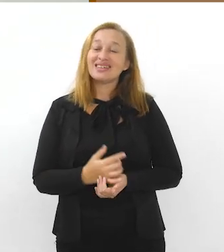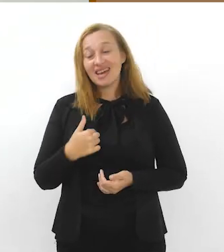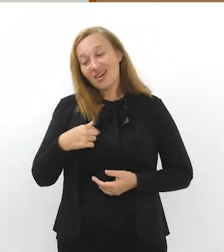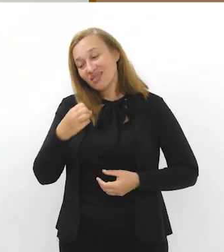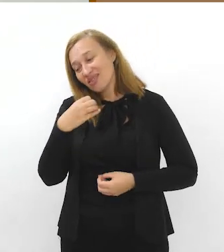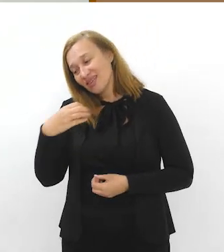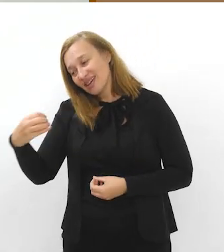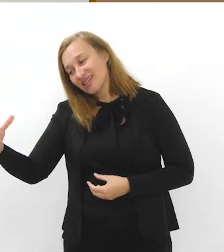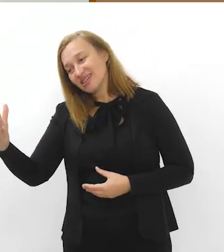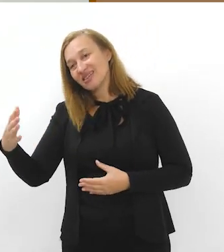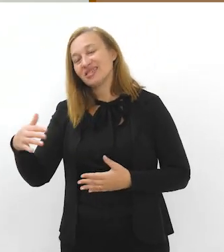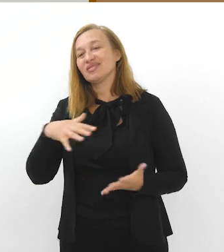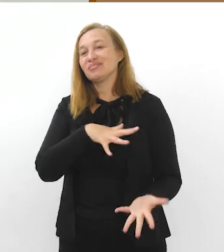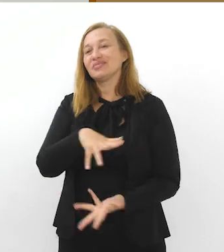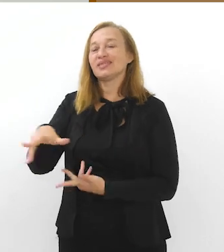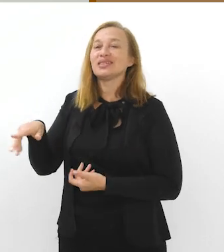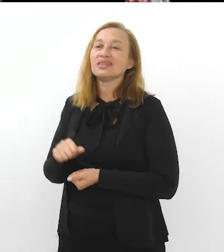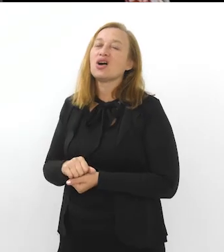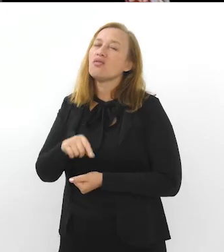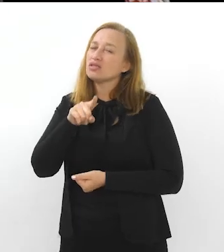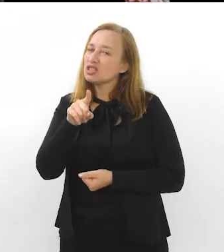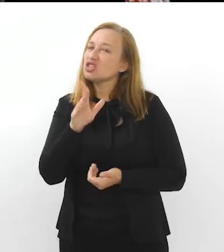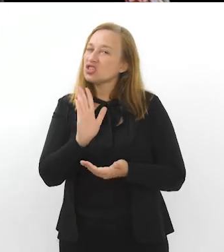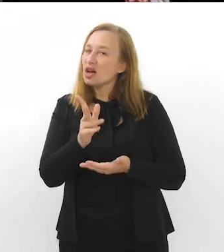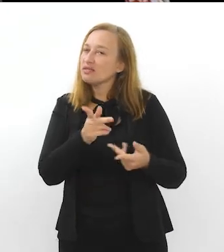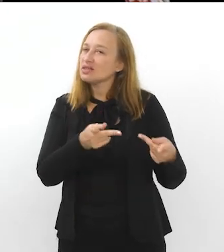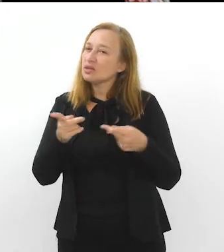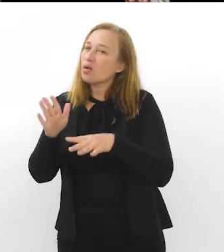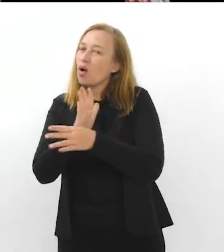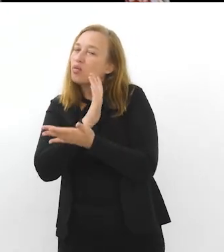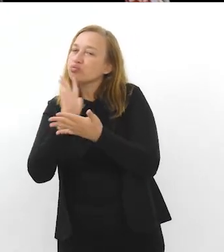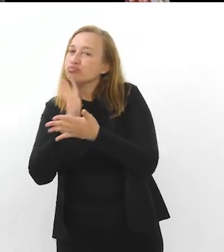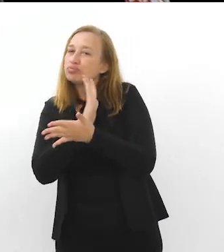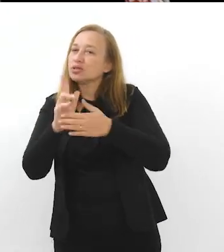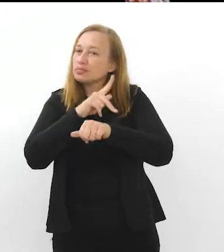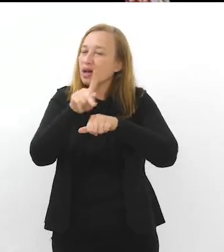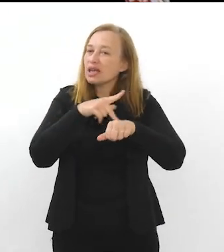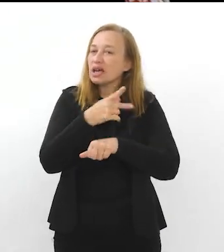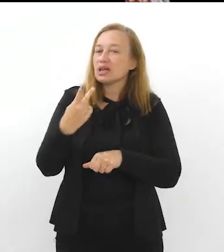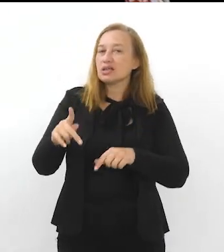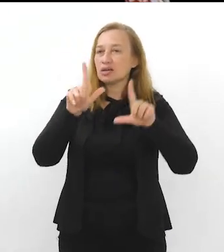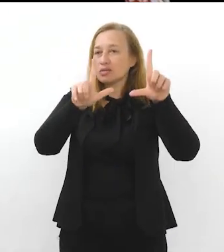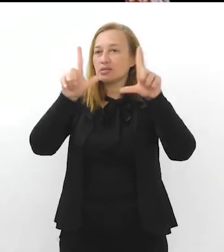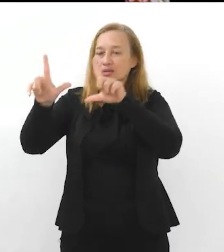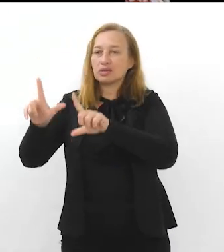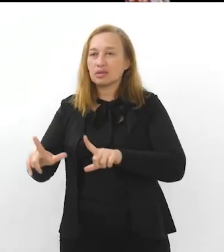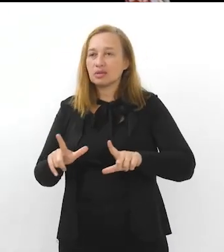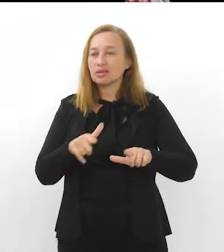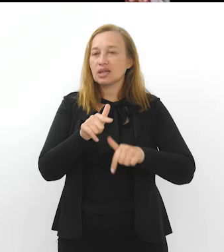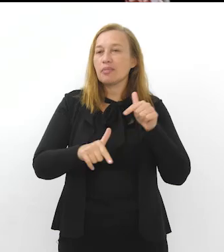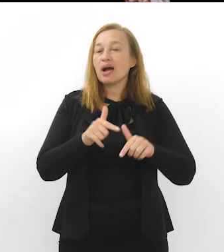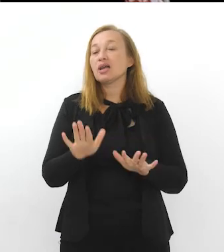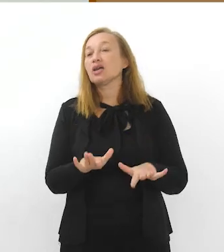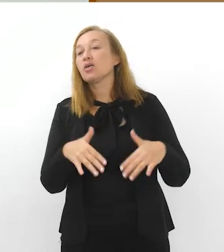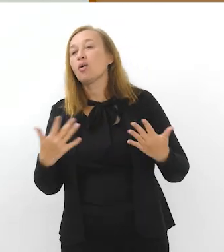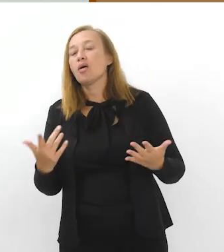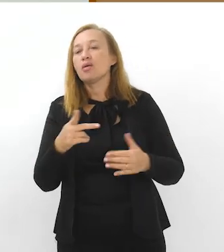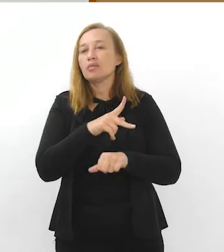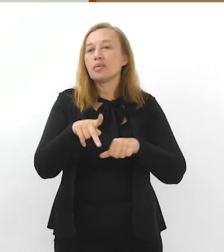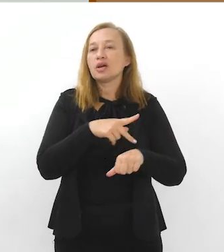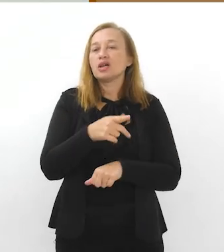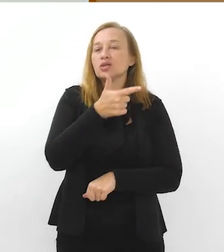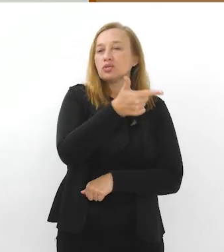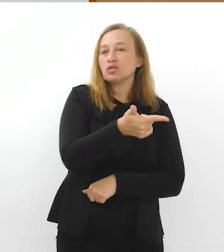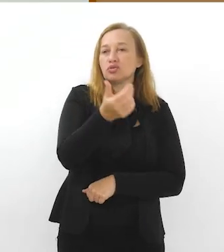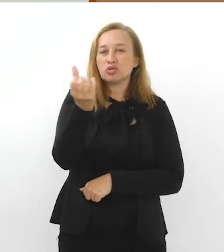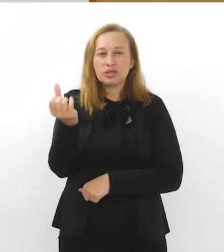por esse mundo afora. Você tinha dito que já foi em alguns países, né? As suas obras já estiveram em quais países já?